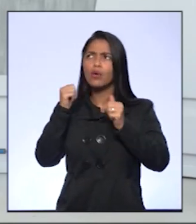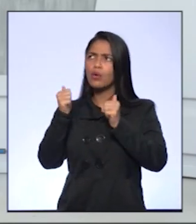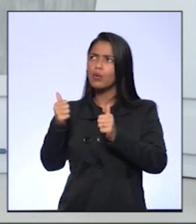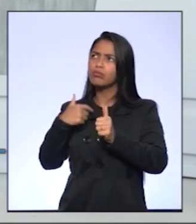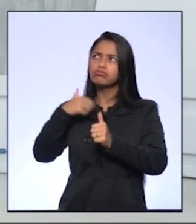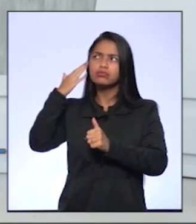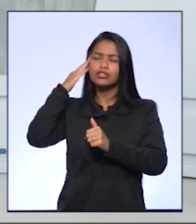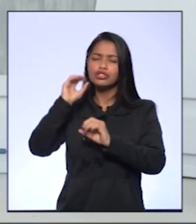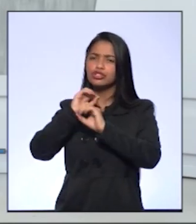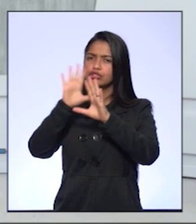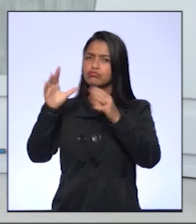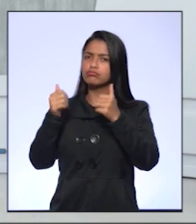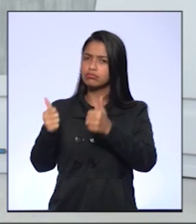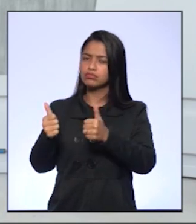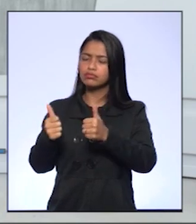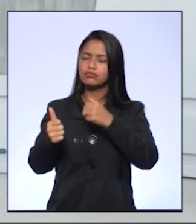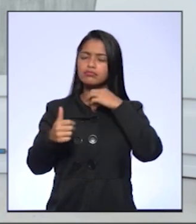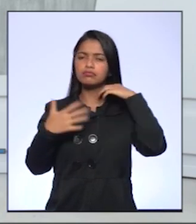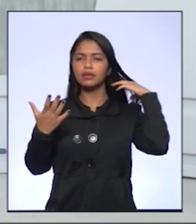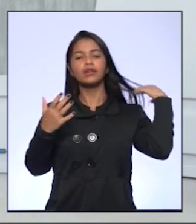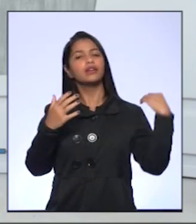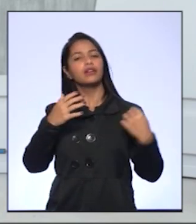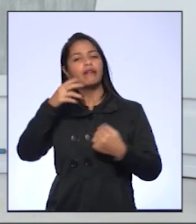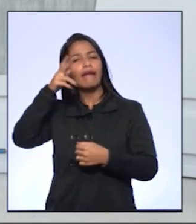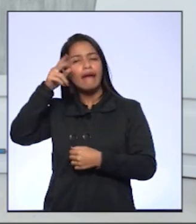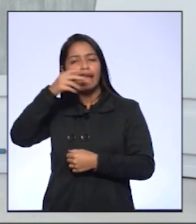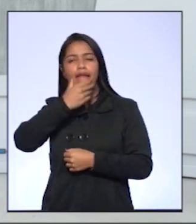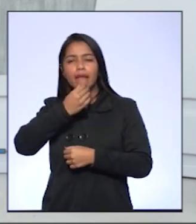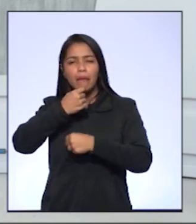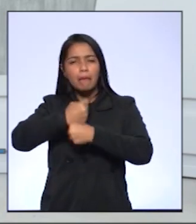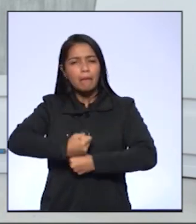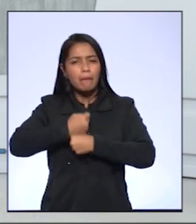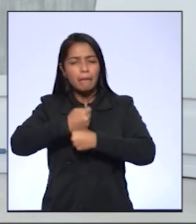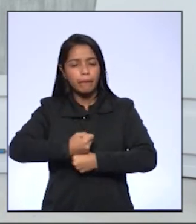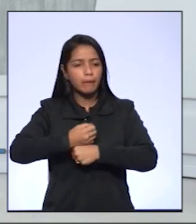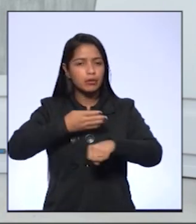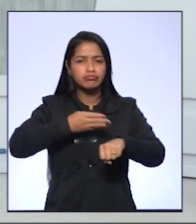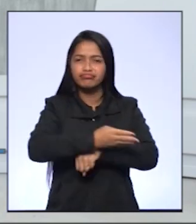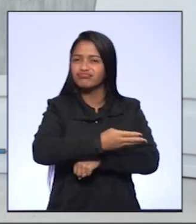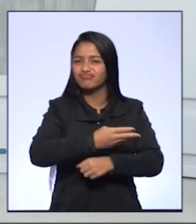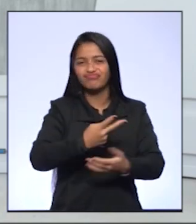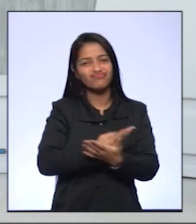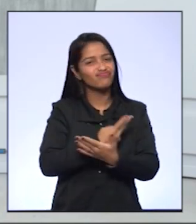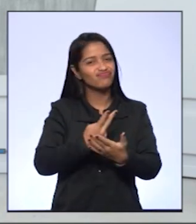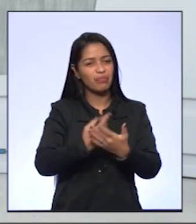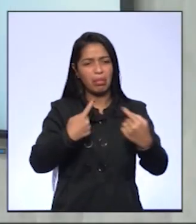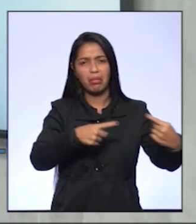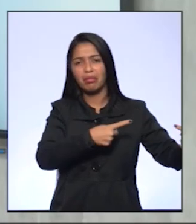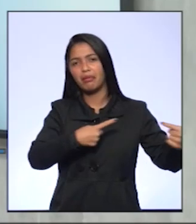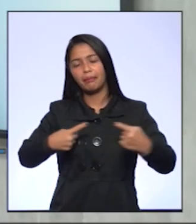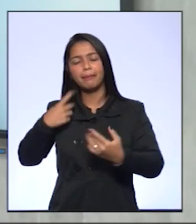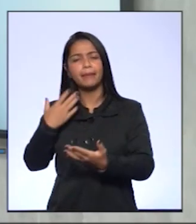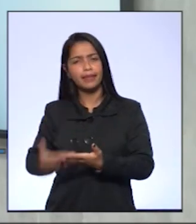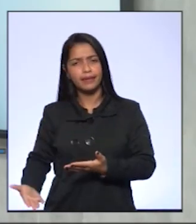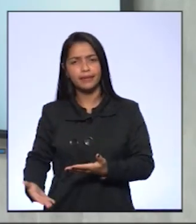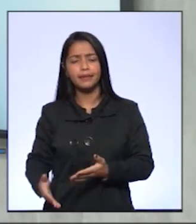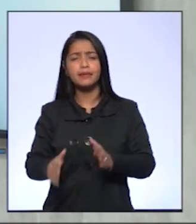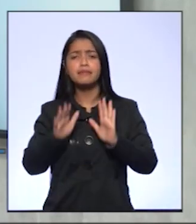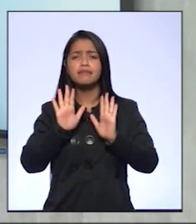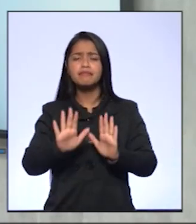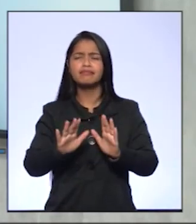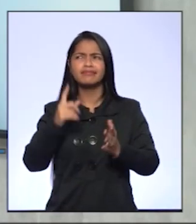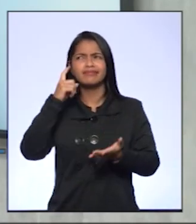Então, as cruzadas deu errado. Deu errado. Apanharam. Aí você vai olhar pra mim e vai falar, Gui, então por que esse negócio é